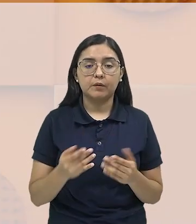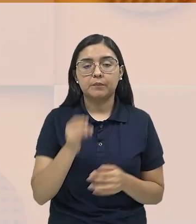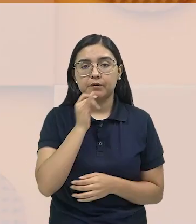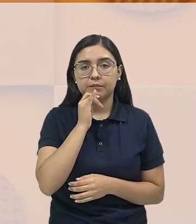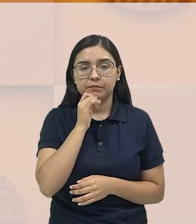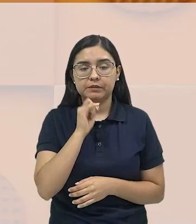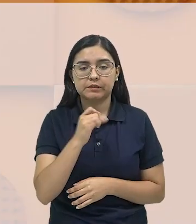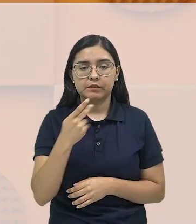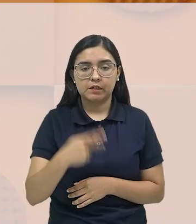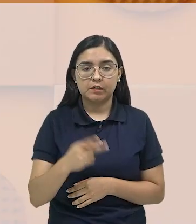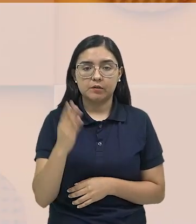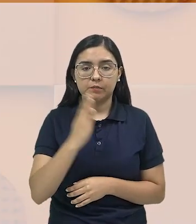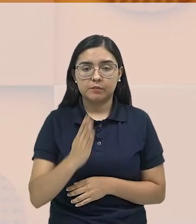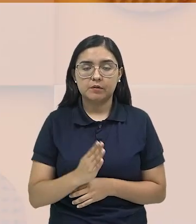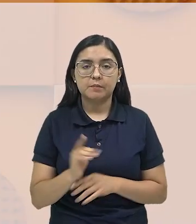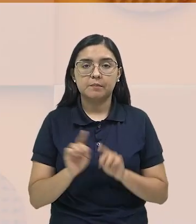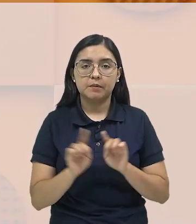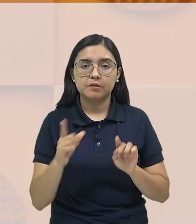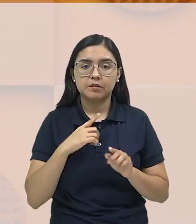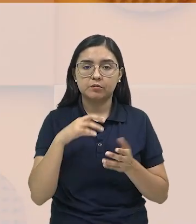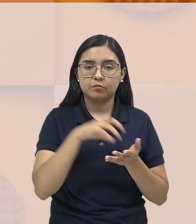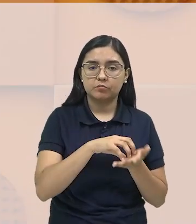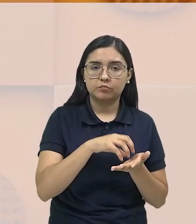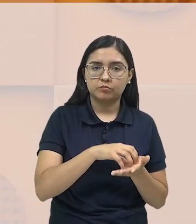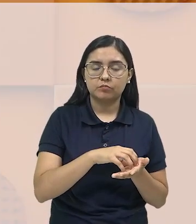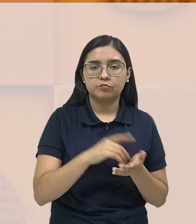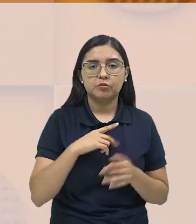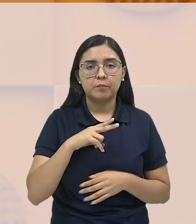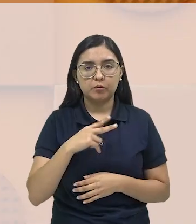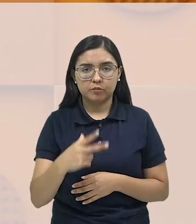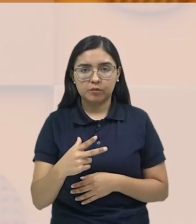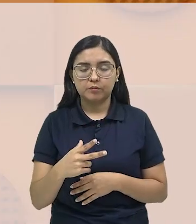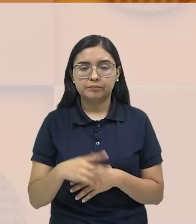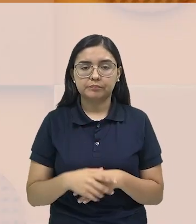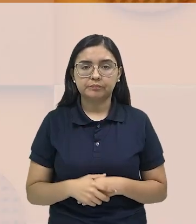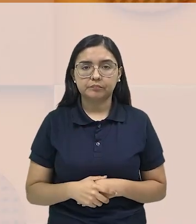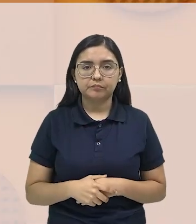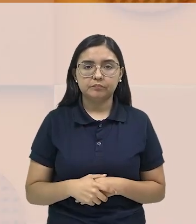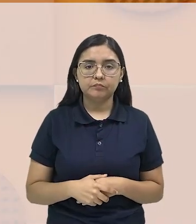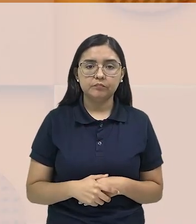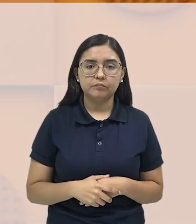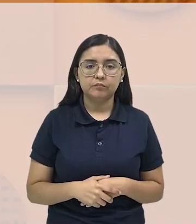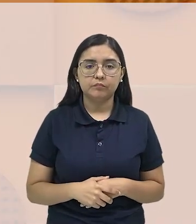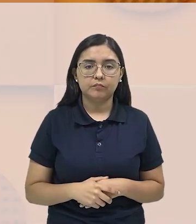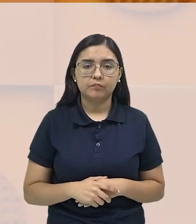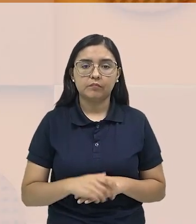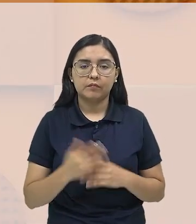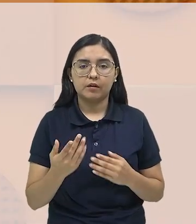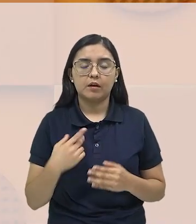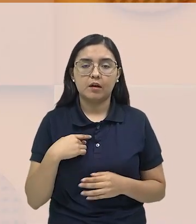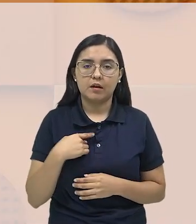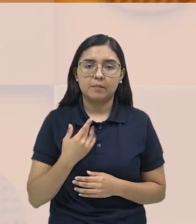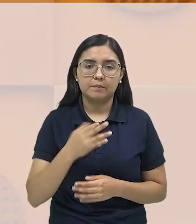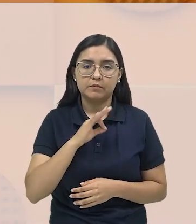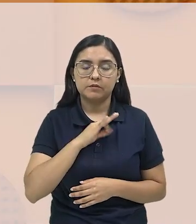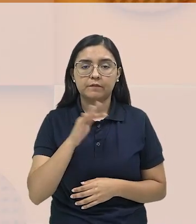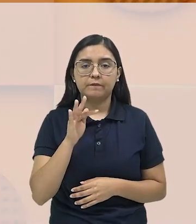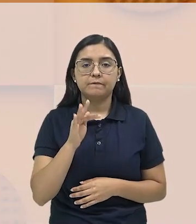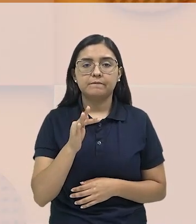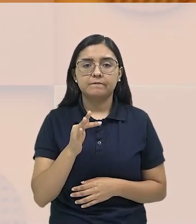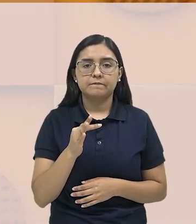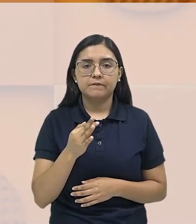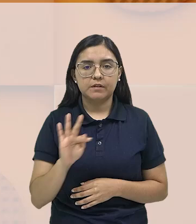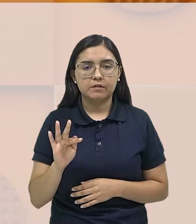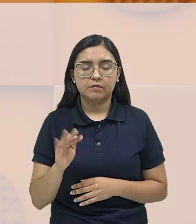no Brasil e nós temos um consulado de Portugal, né? A Polícia Federal, por exemplo, ela não